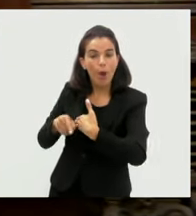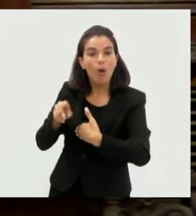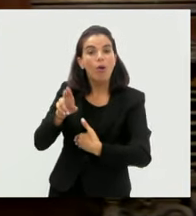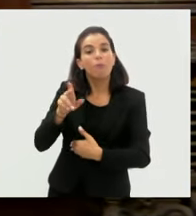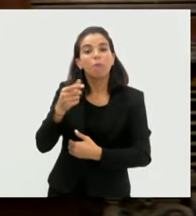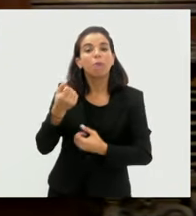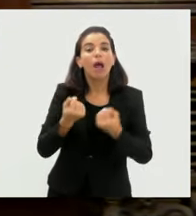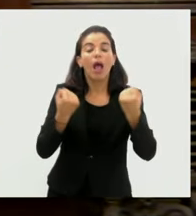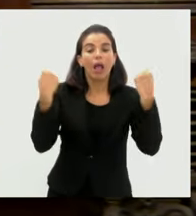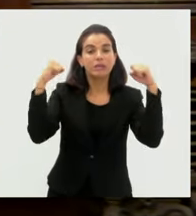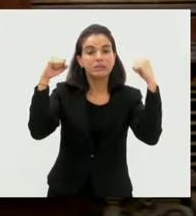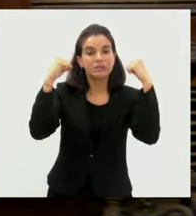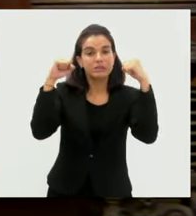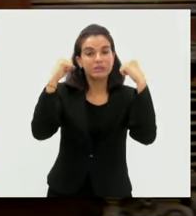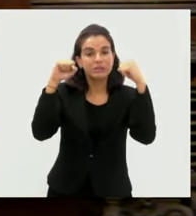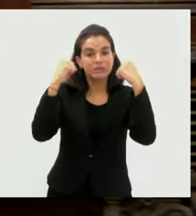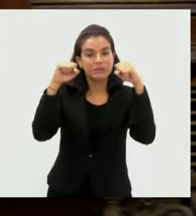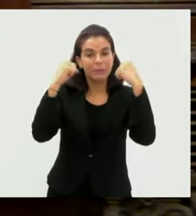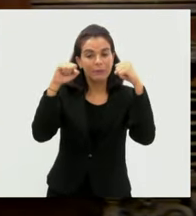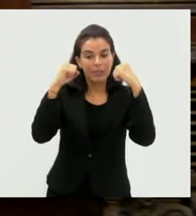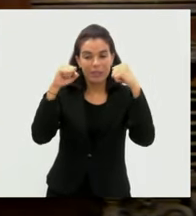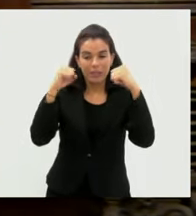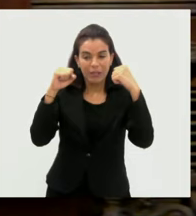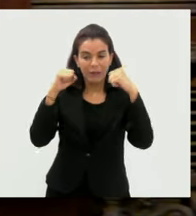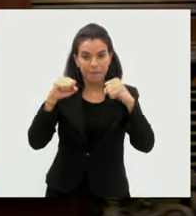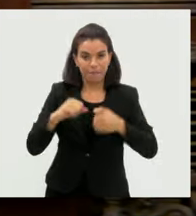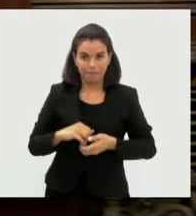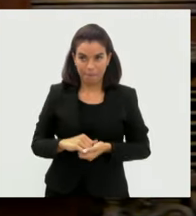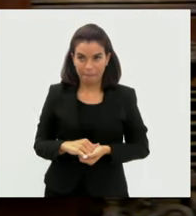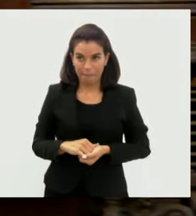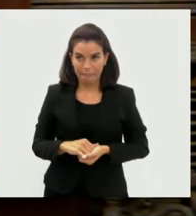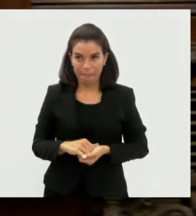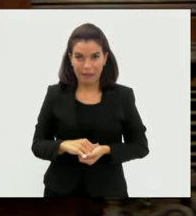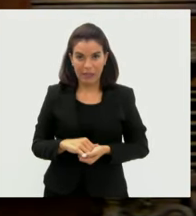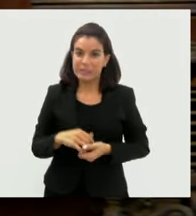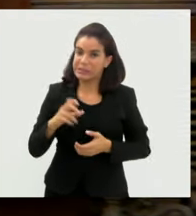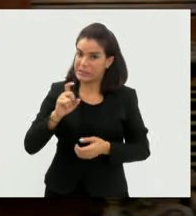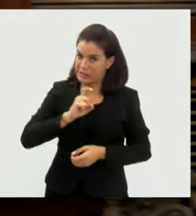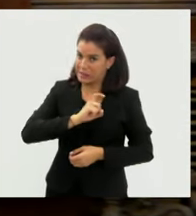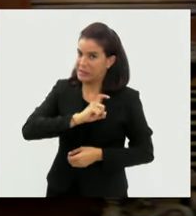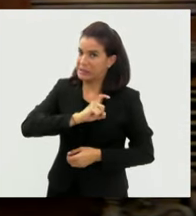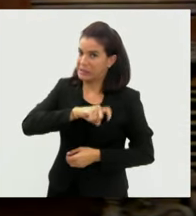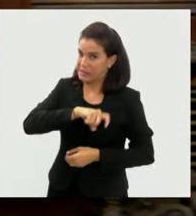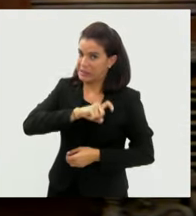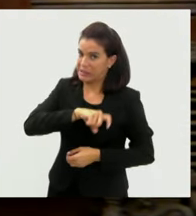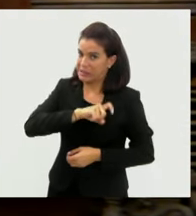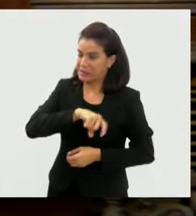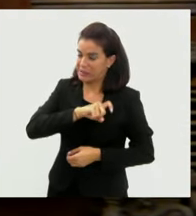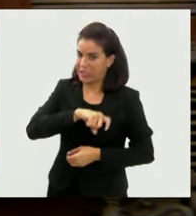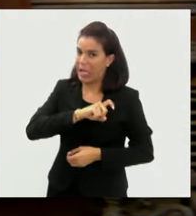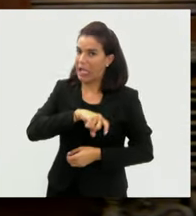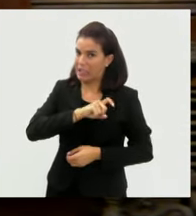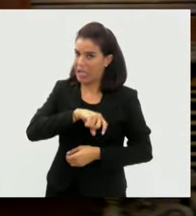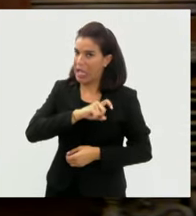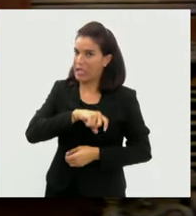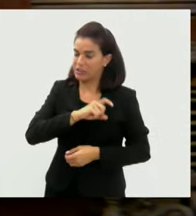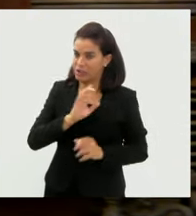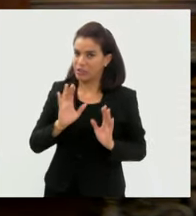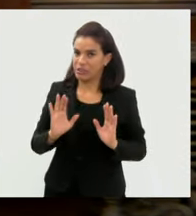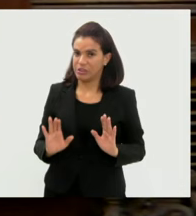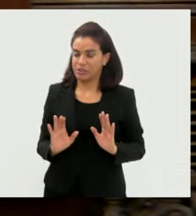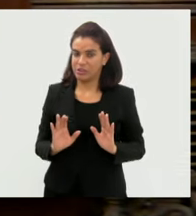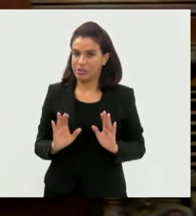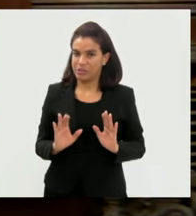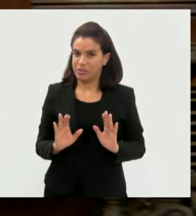funcionários do CEAP que não comungam dessa sacanagem. Que não comungam do que vem acontecendo. E